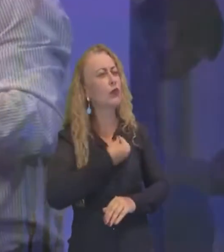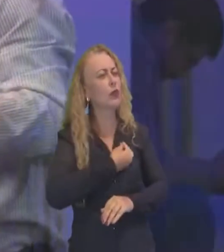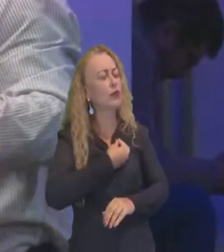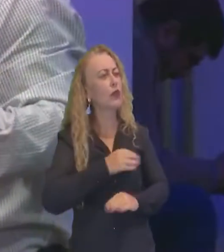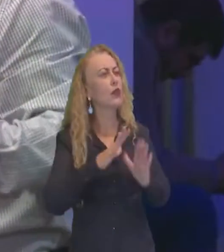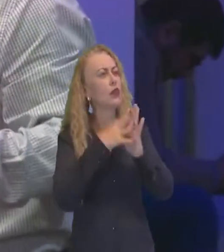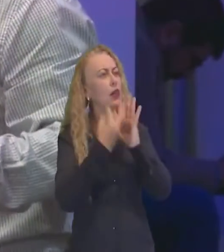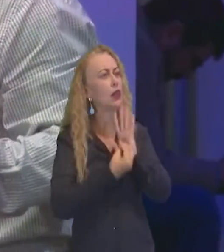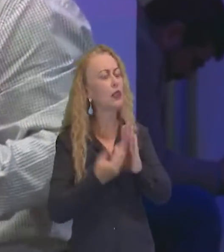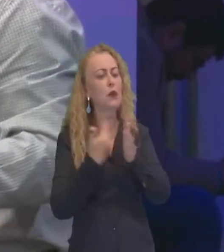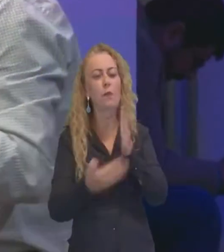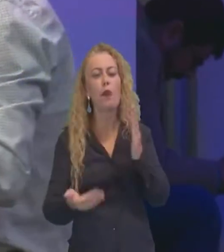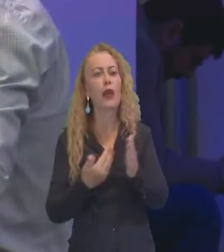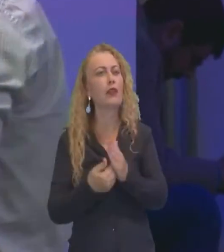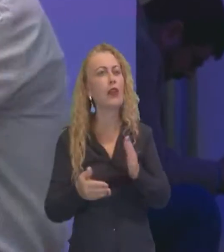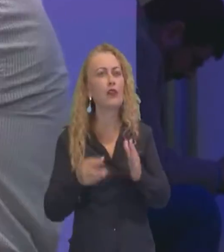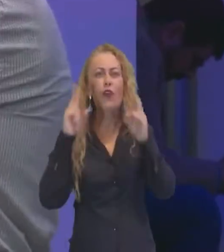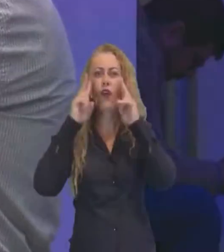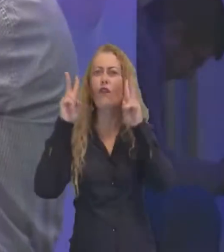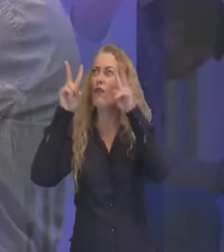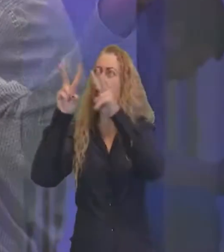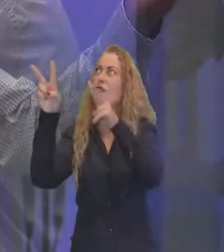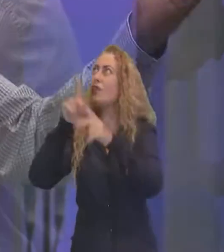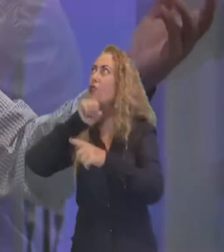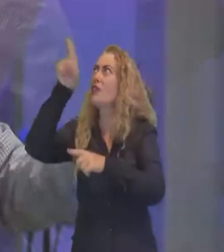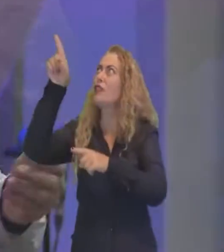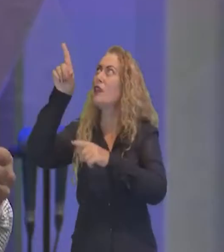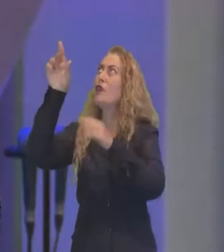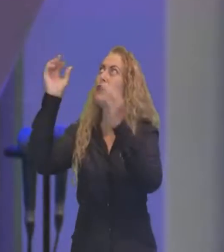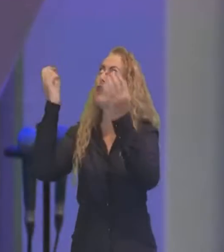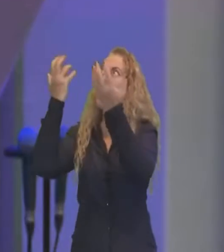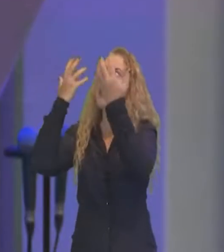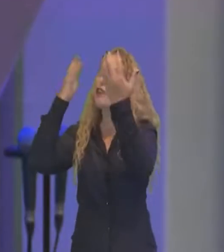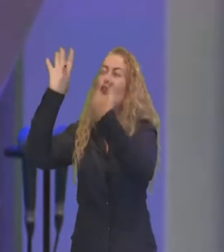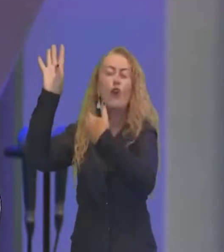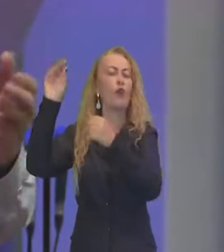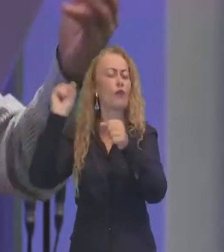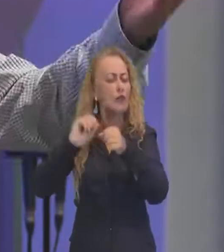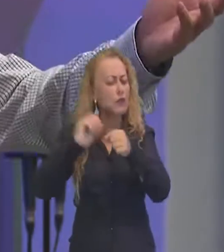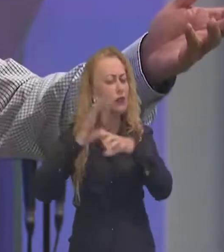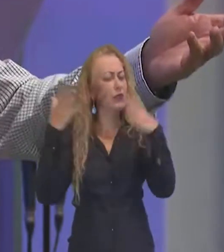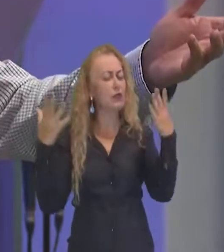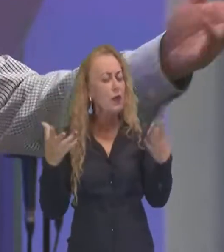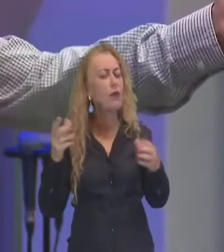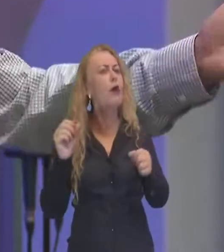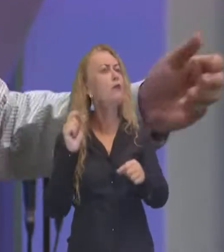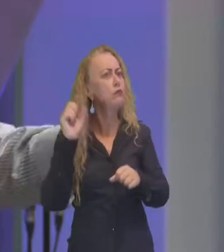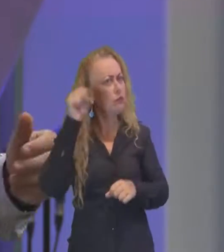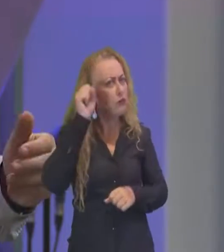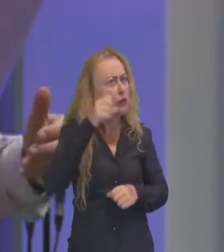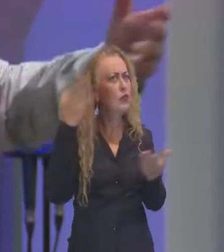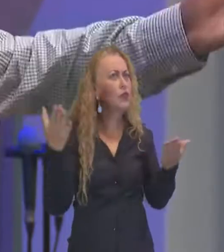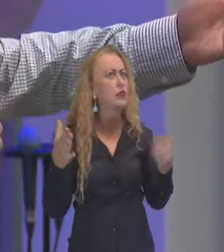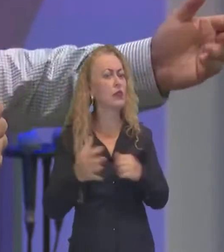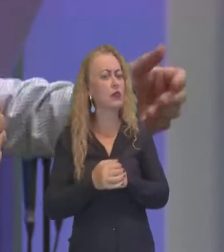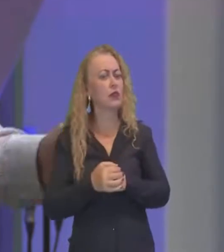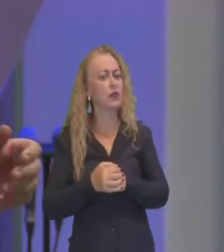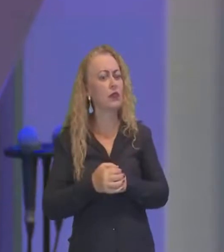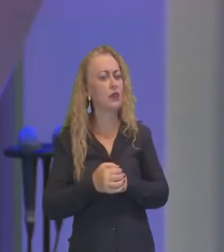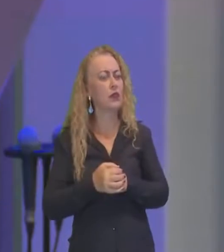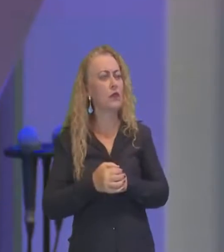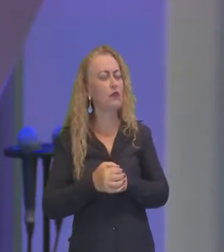está perdendo a visão dessa dimensão do sobrenatural. Irmãos, a igreja, ela não é natural, a